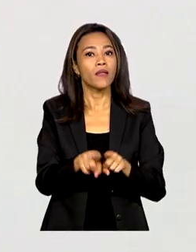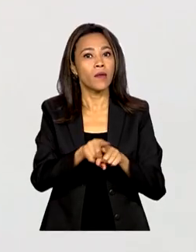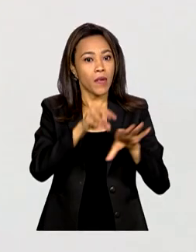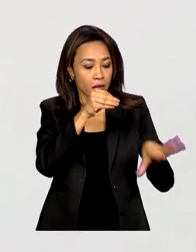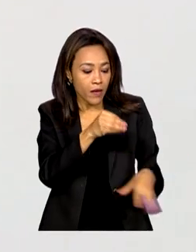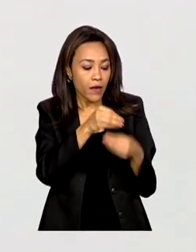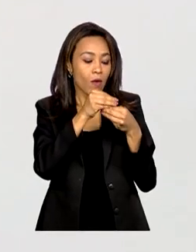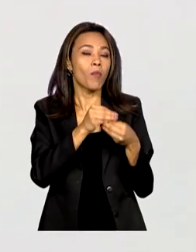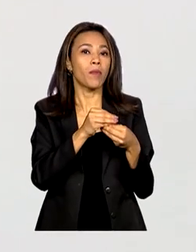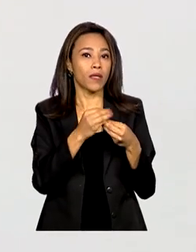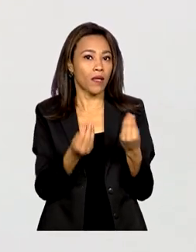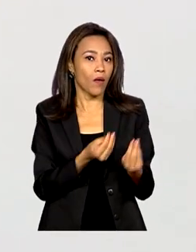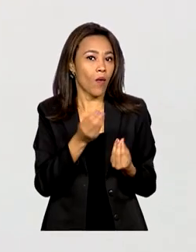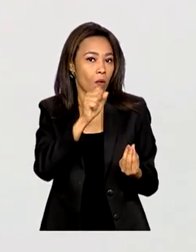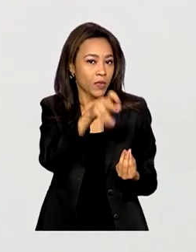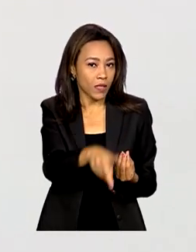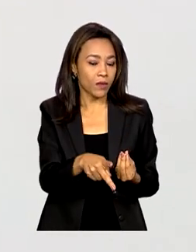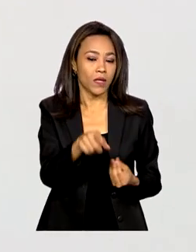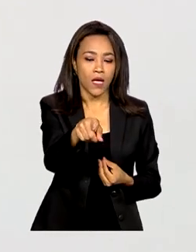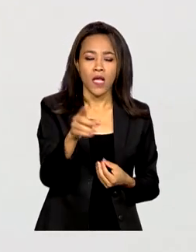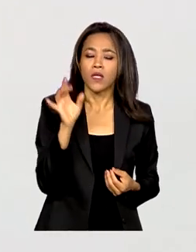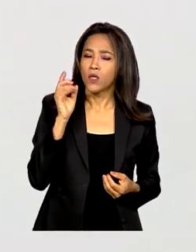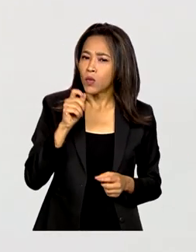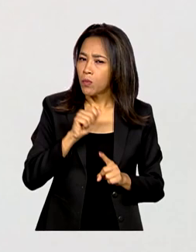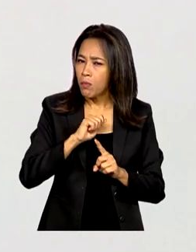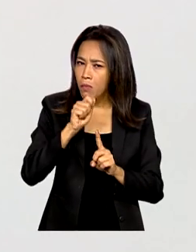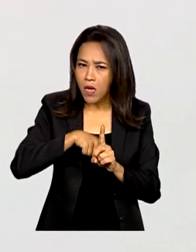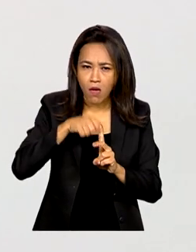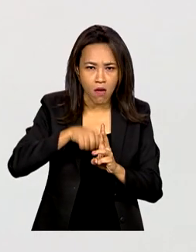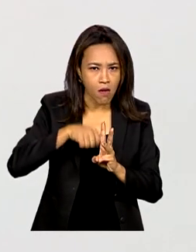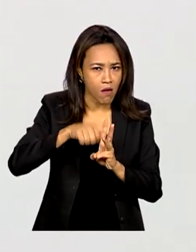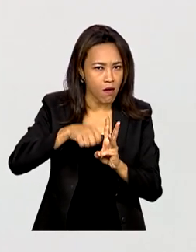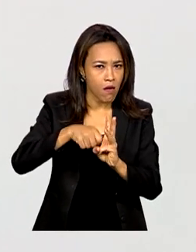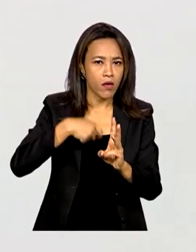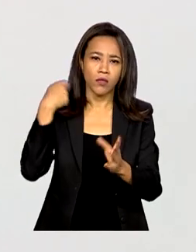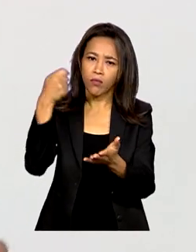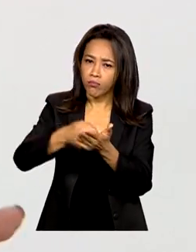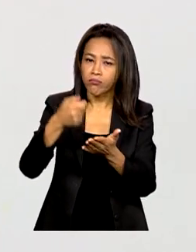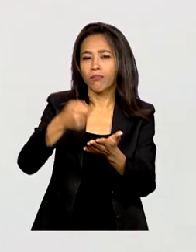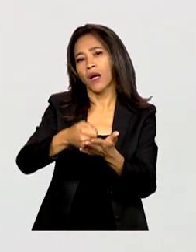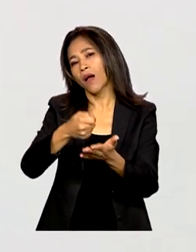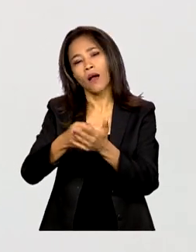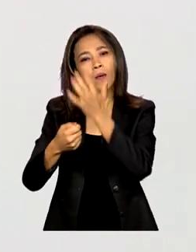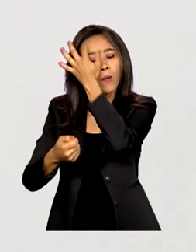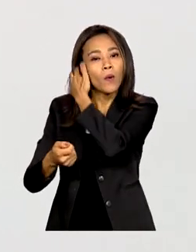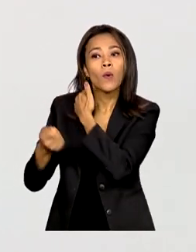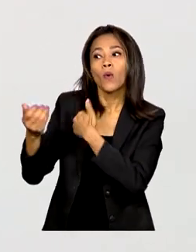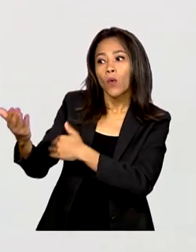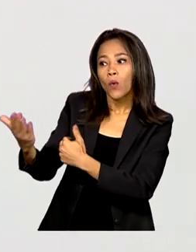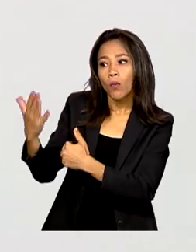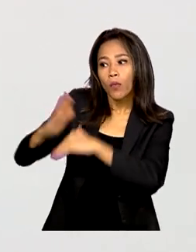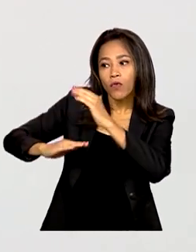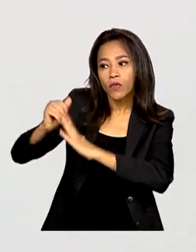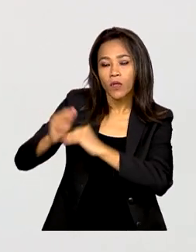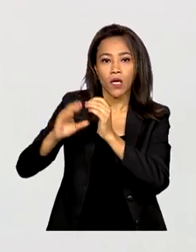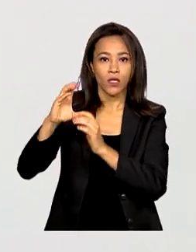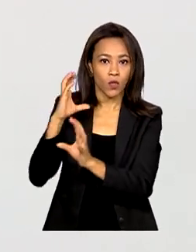complementar. Eu faço todo mês, né, a contribuição junto com o contador. Então ele me manda, eu já